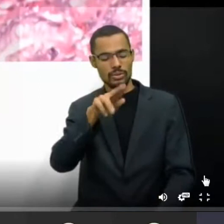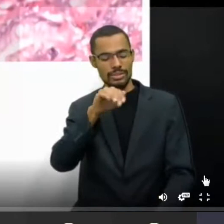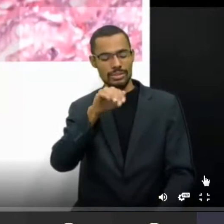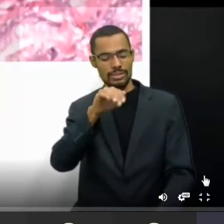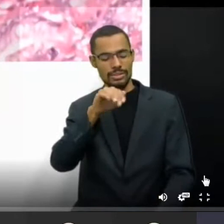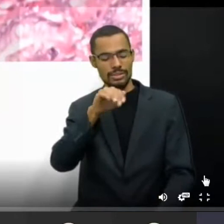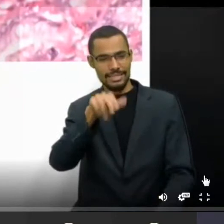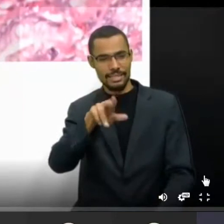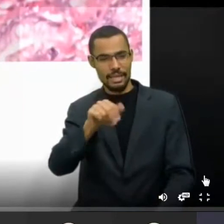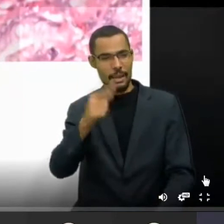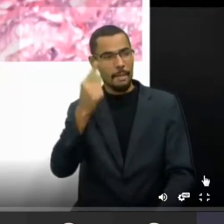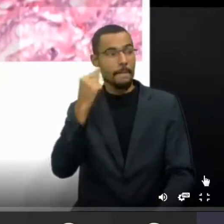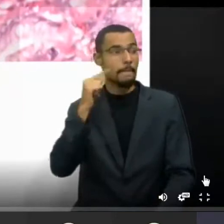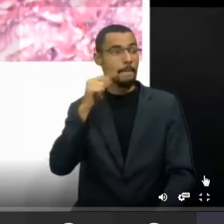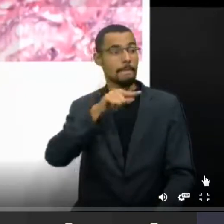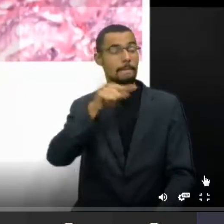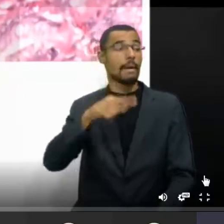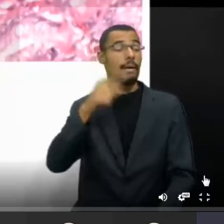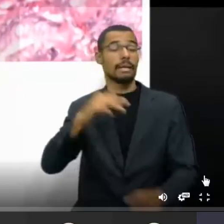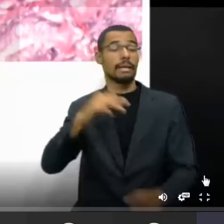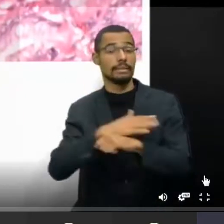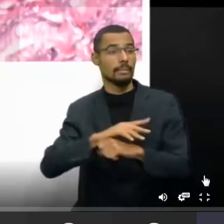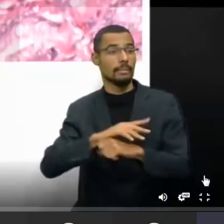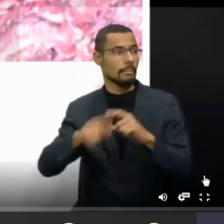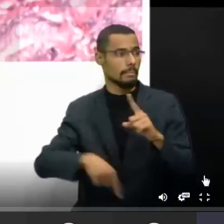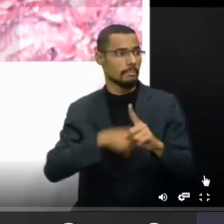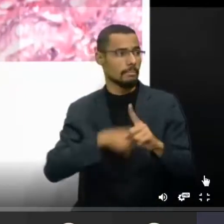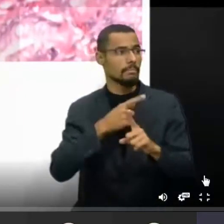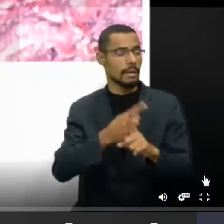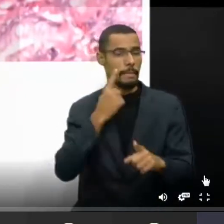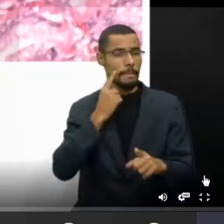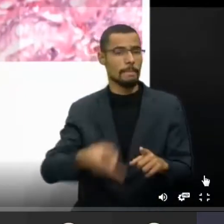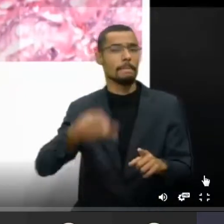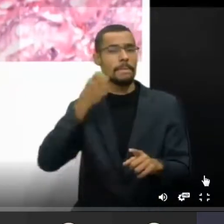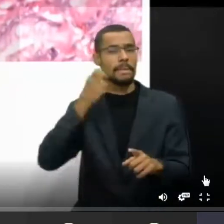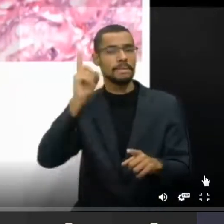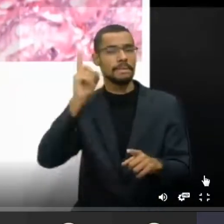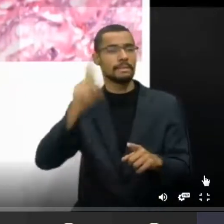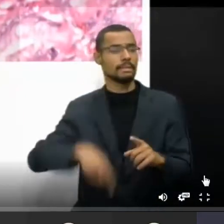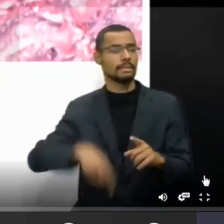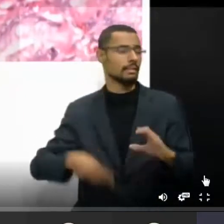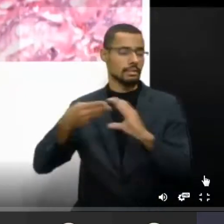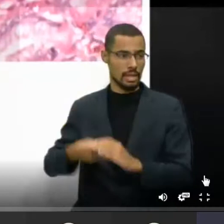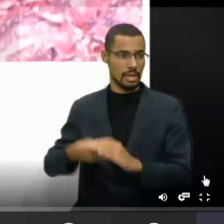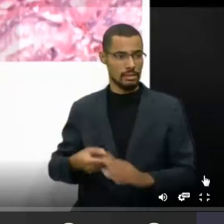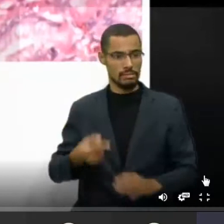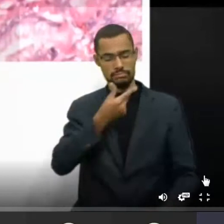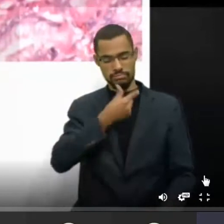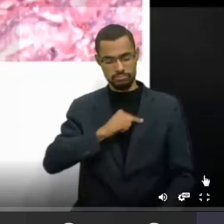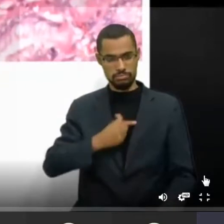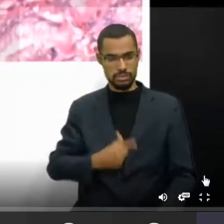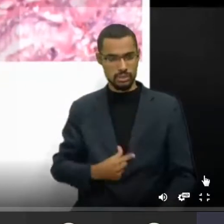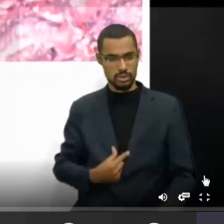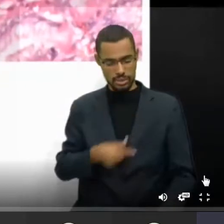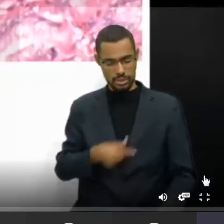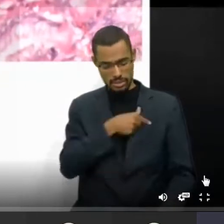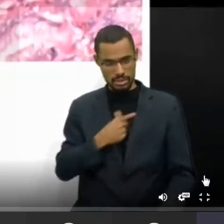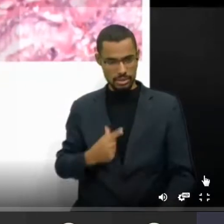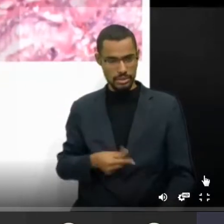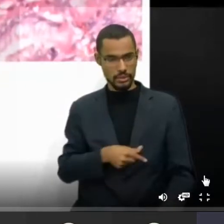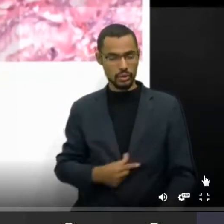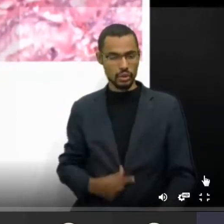ácidas. Então, nós temos que observar nas células do intestino,